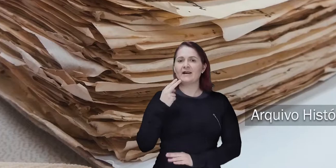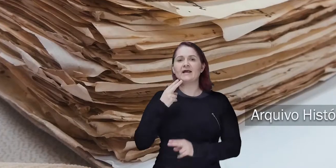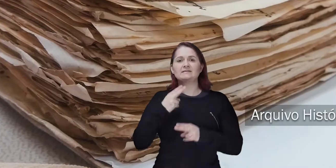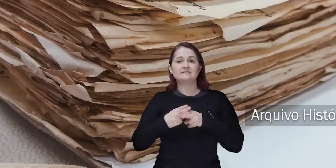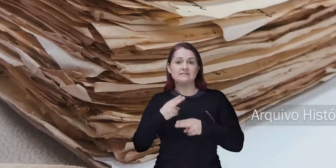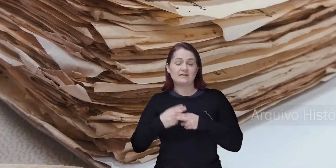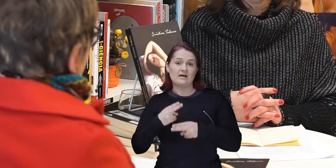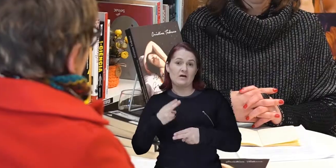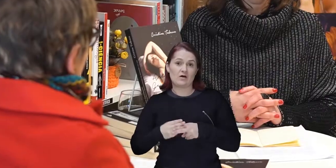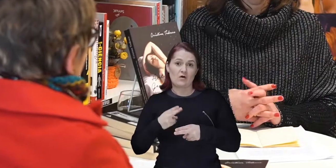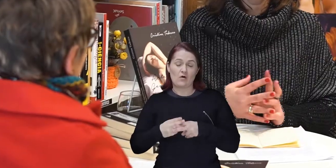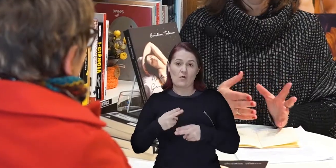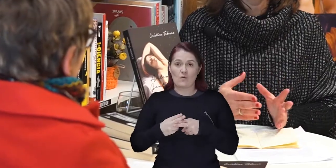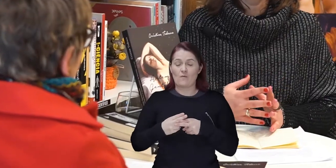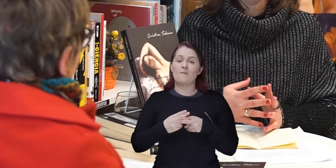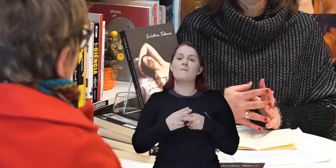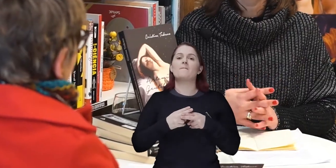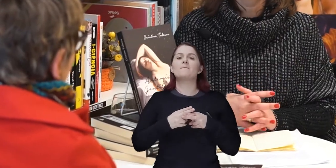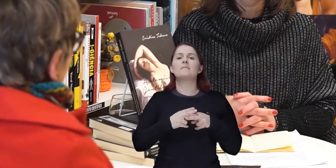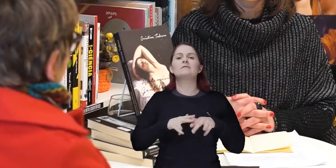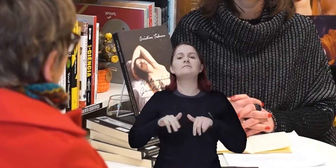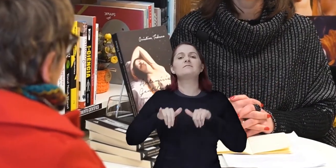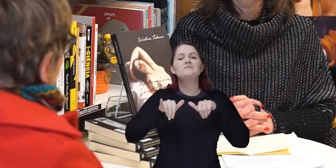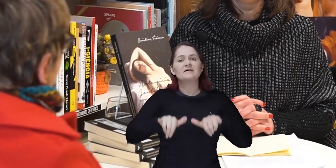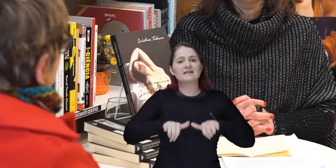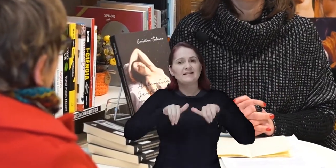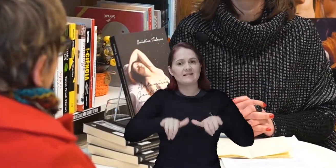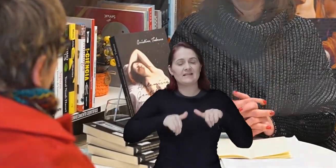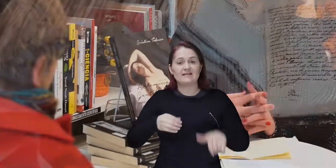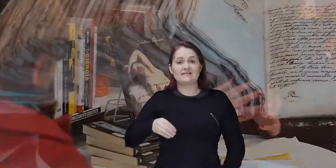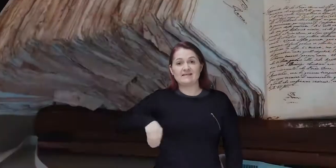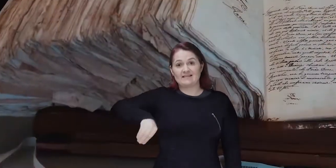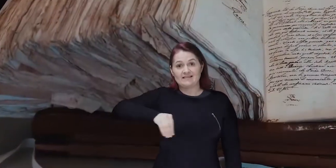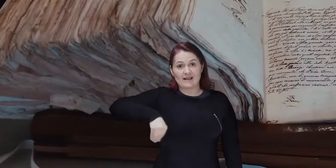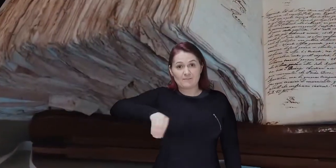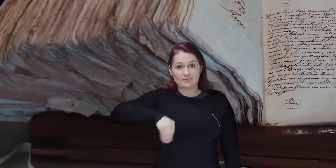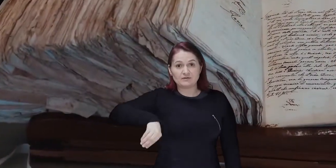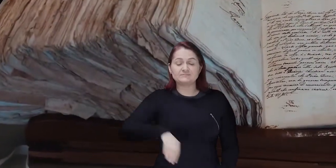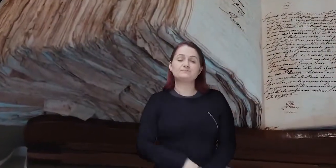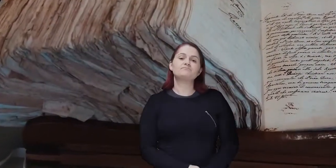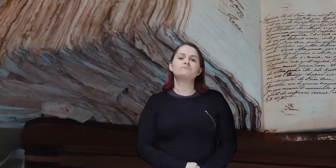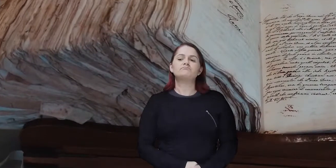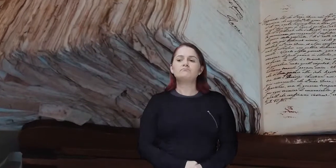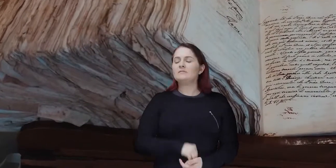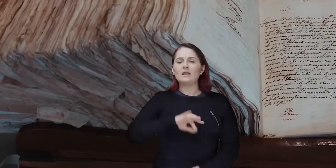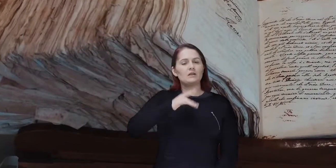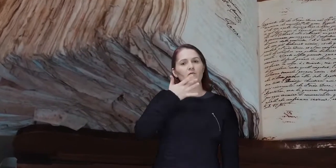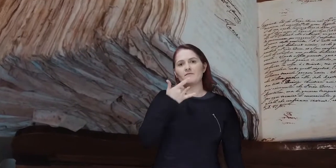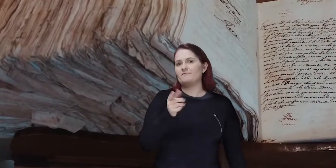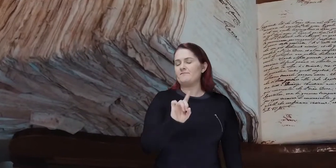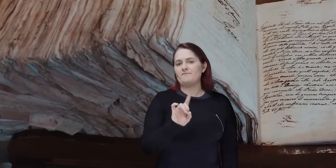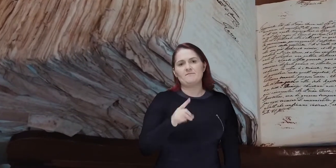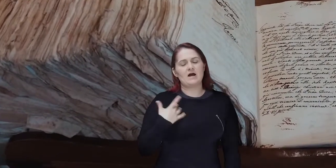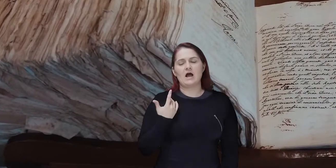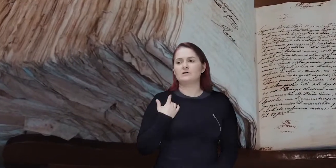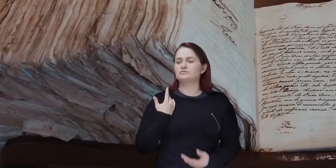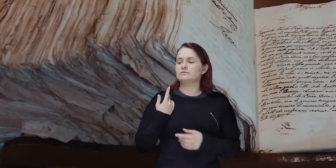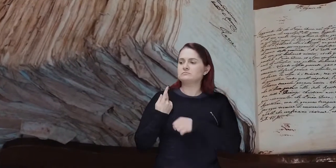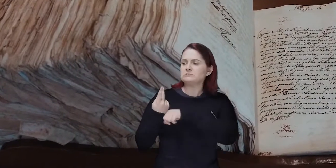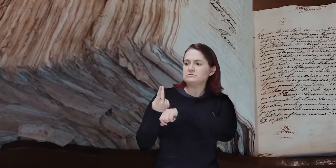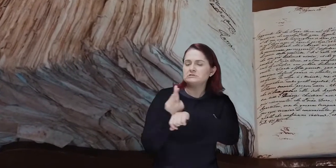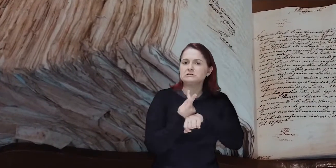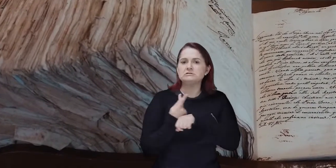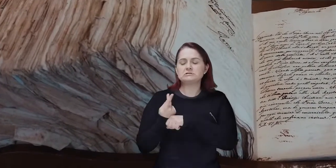Roma e Nápoles. Então ali eu tive acesso às cartas, também não foi uma busca simples nos arquivos, é um trabalho bastante demorado